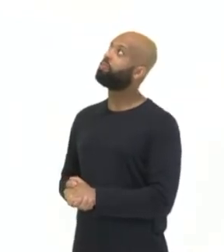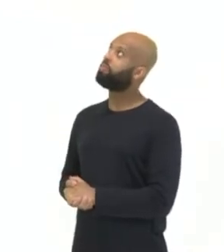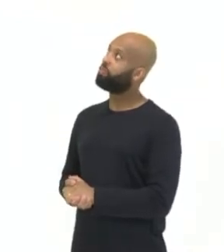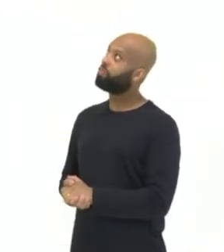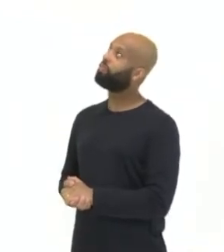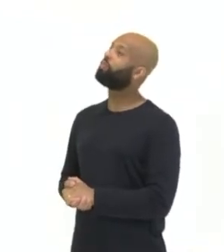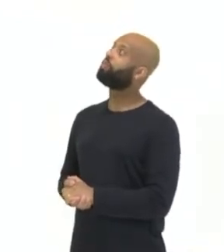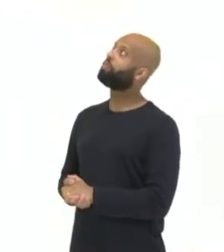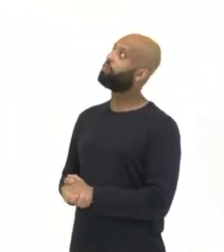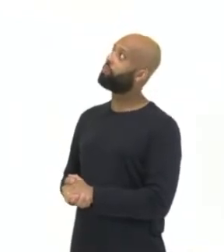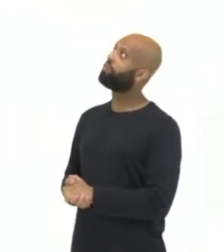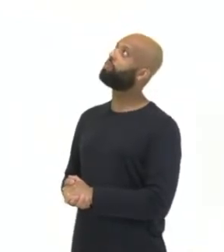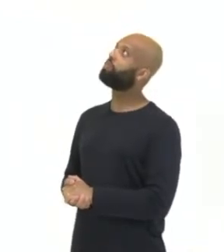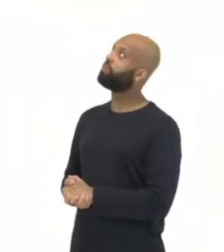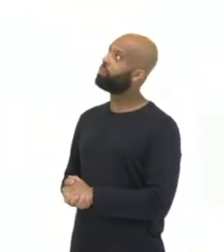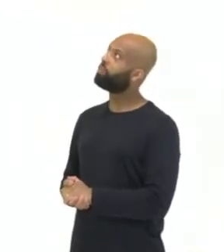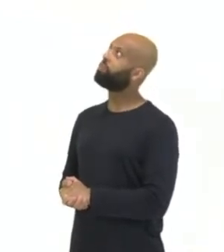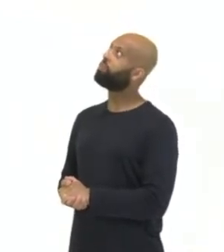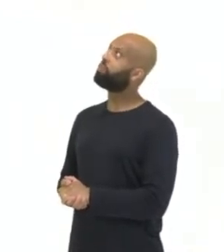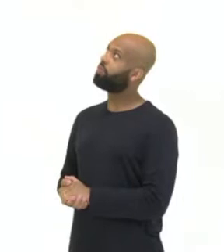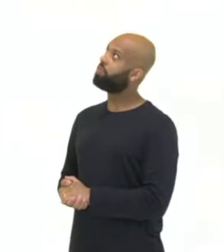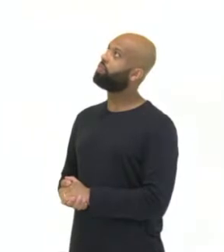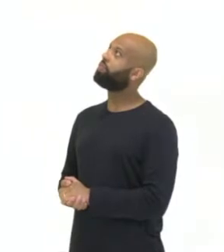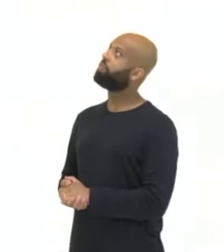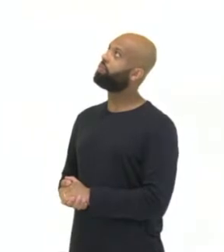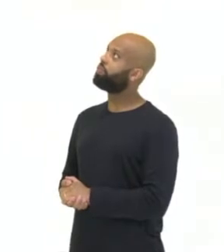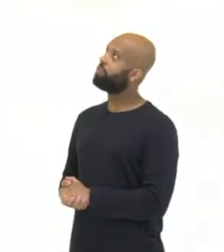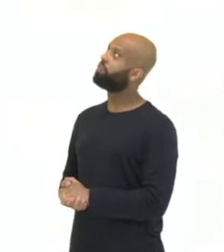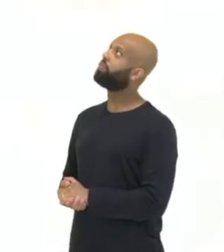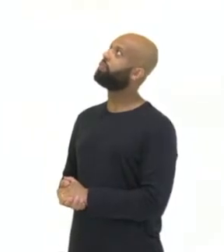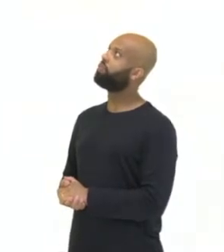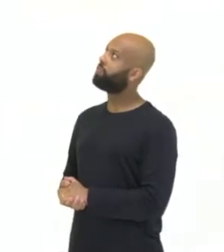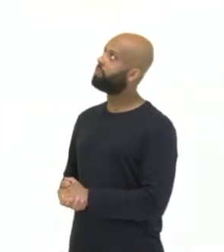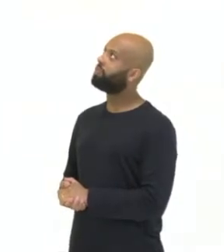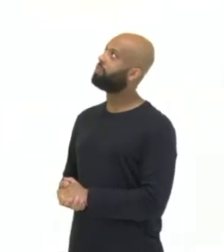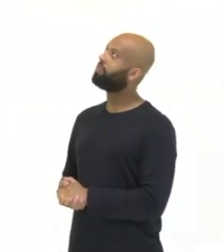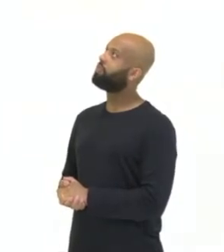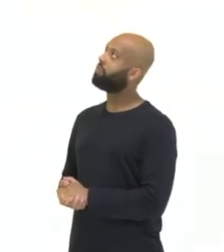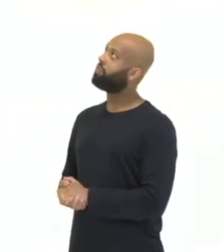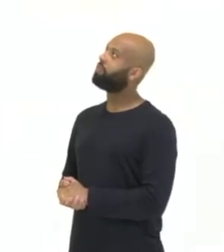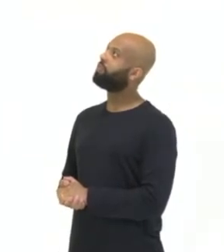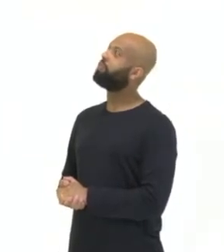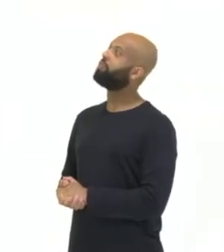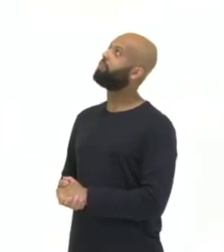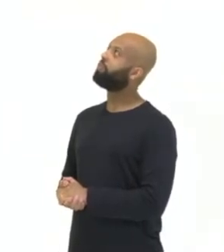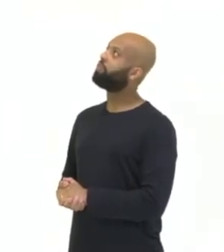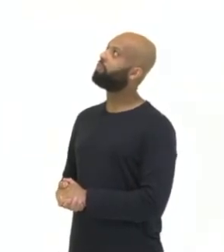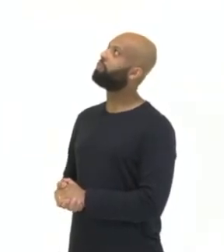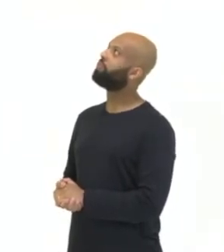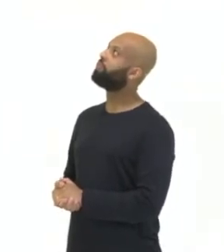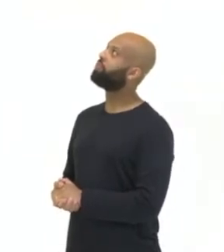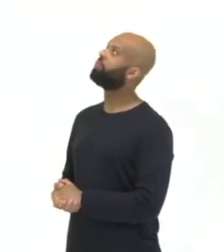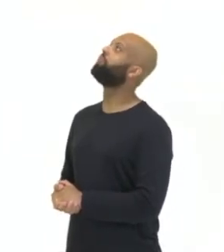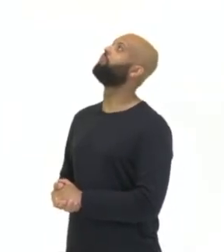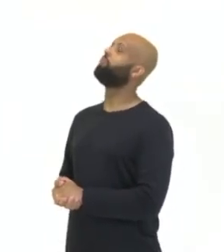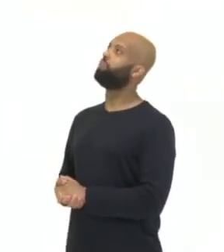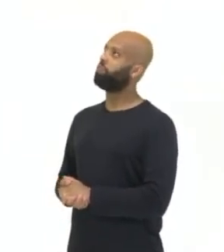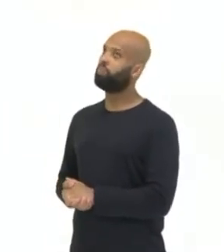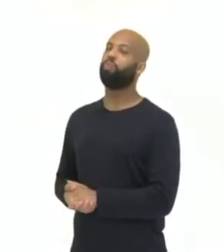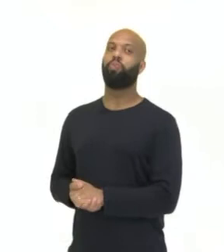que só poderia ter acontecido em Uruguaiana. Eu não afirmo nada, sou neutro.